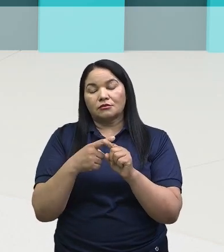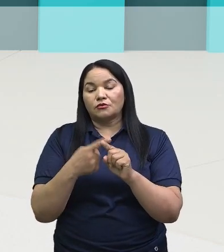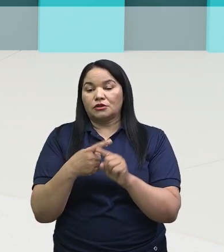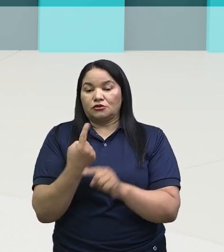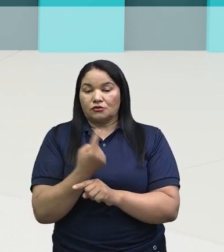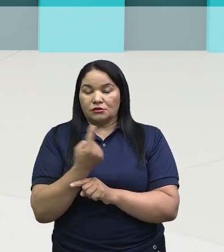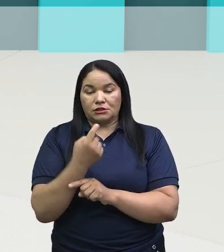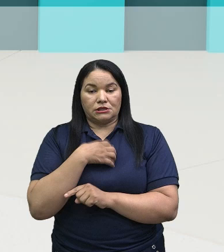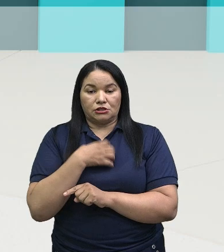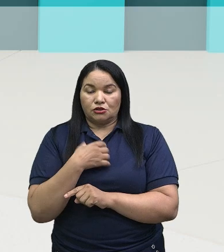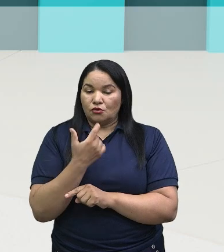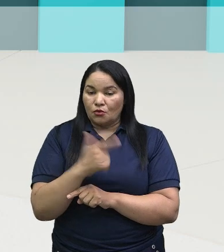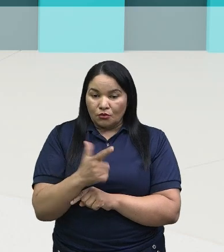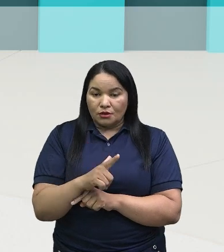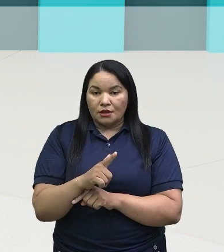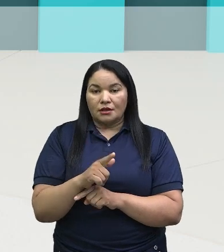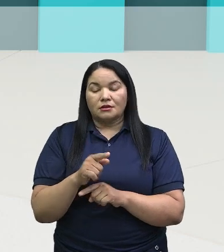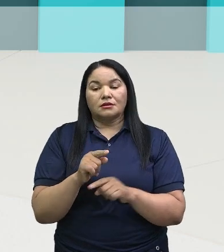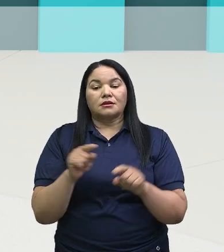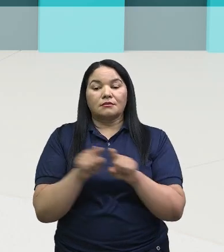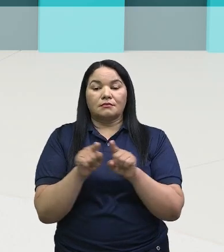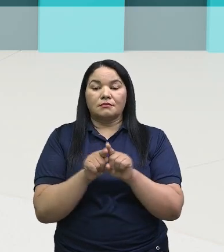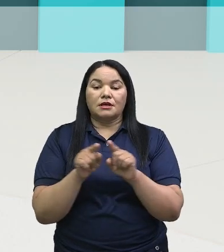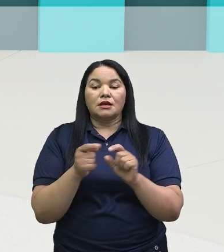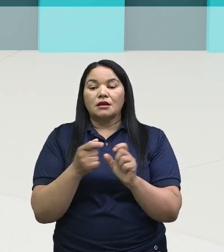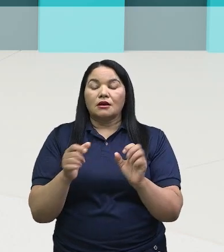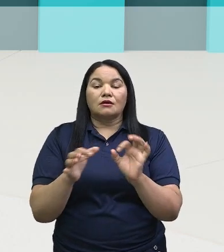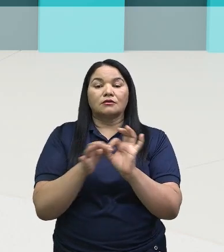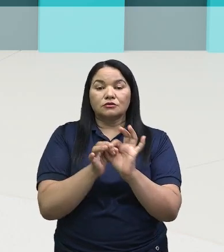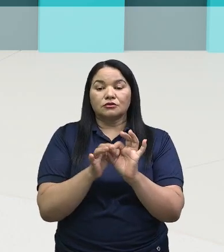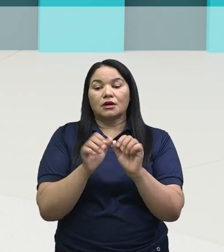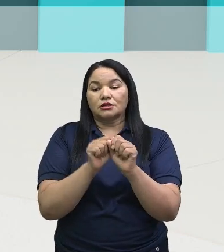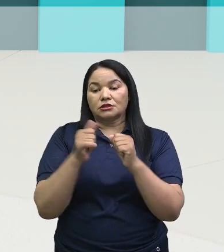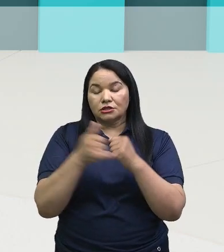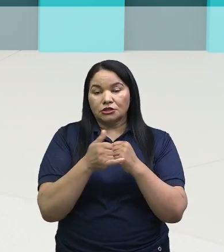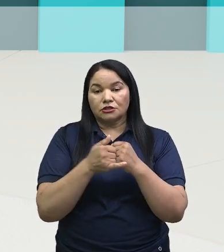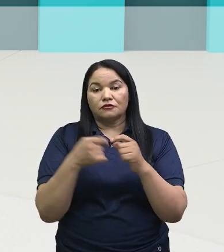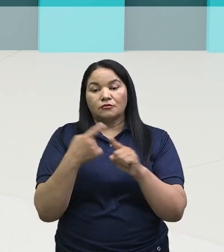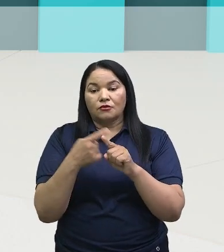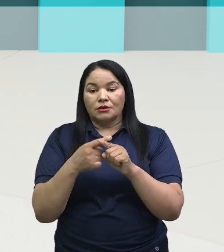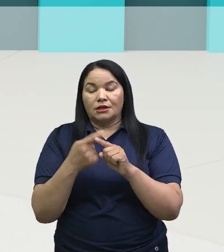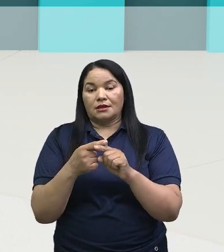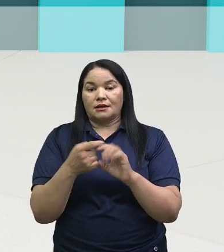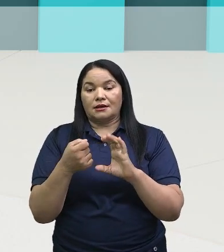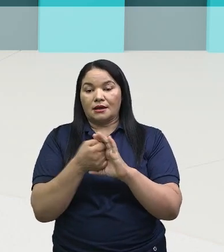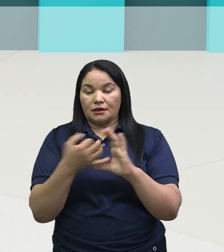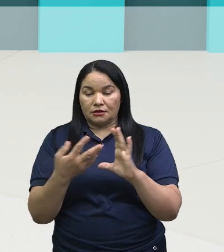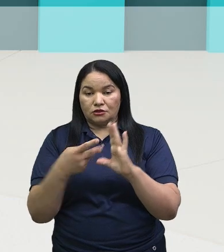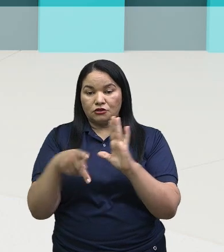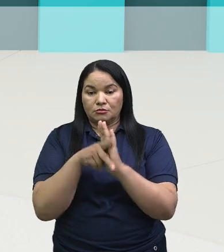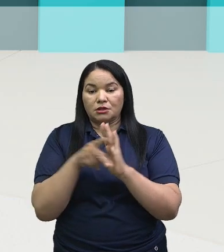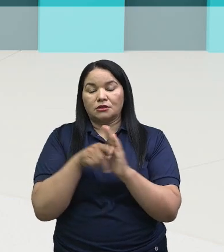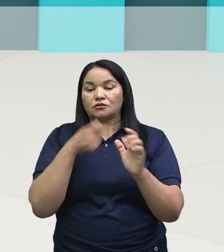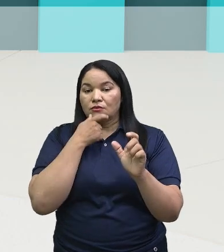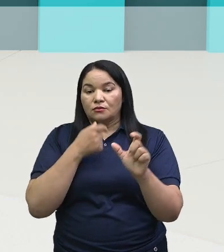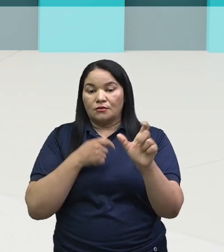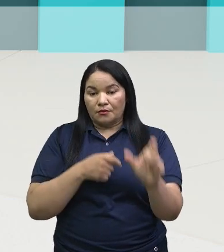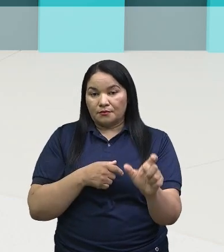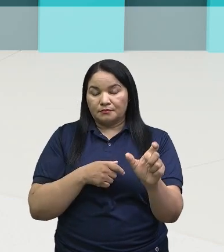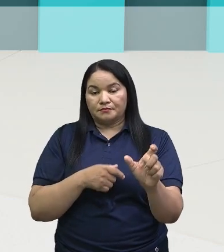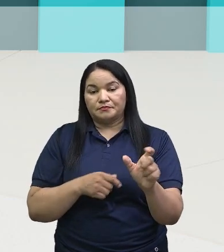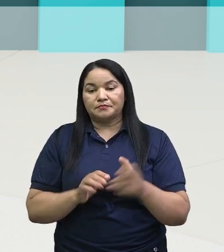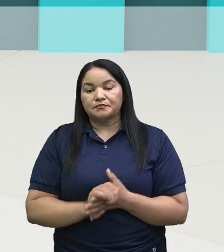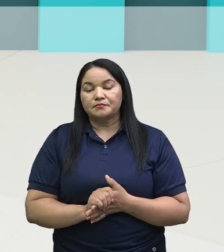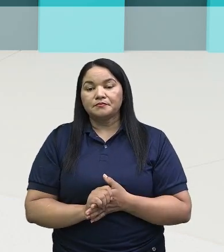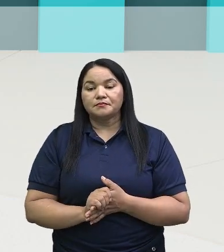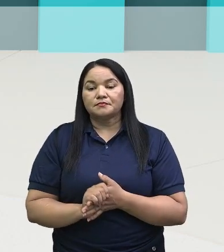sentido, e adjetiva porque caracteriza o elemento anterior, no caso, o menino. Veja que é o elemento anterior,